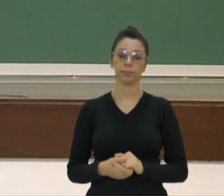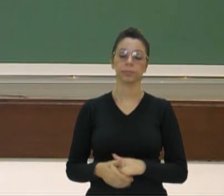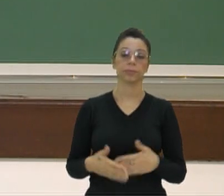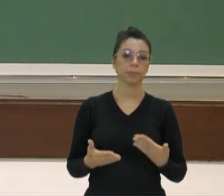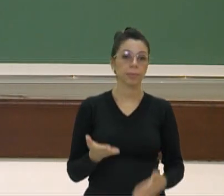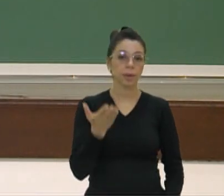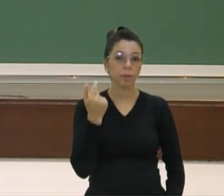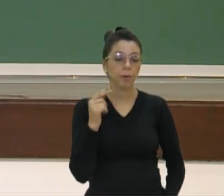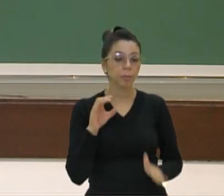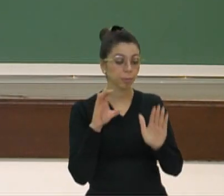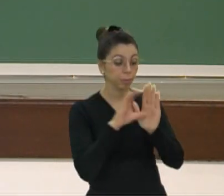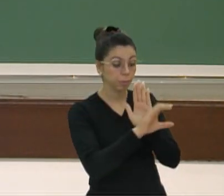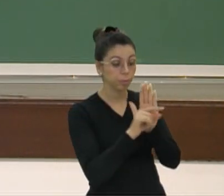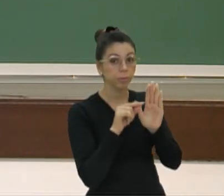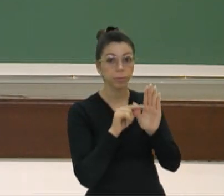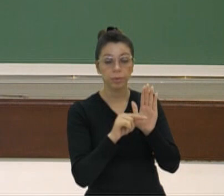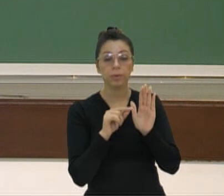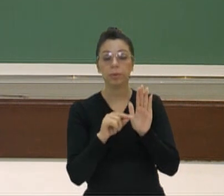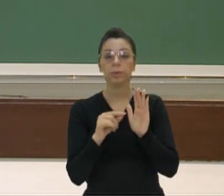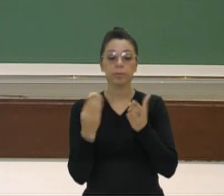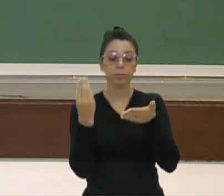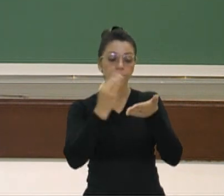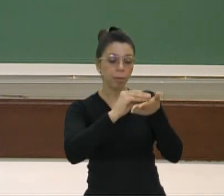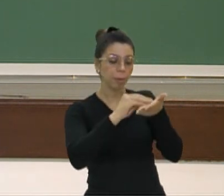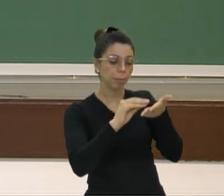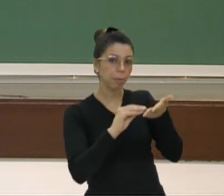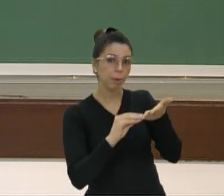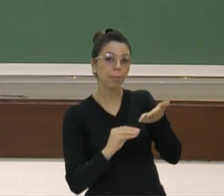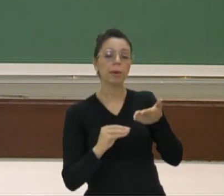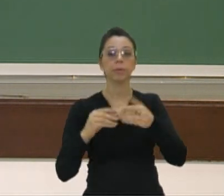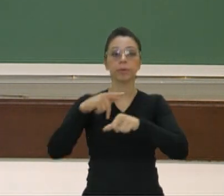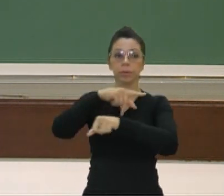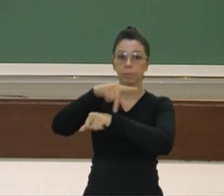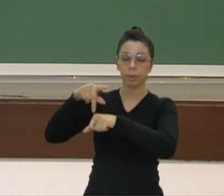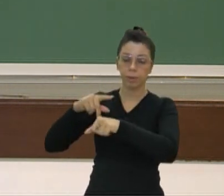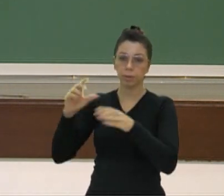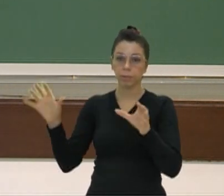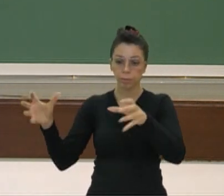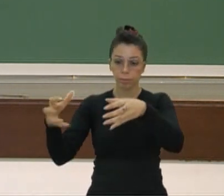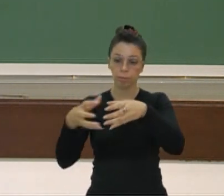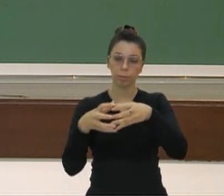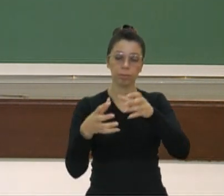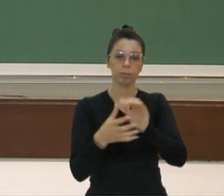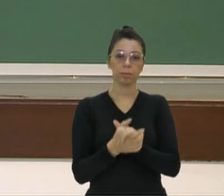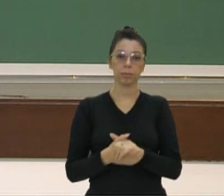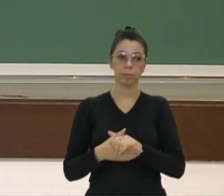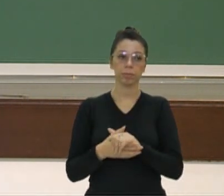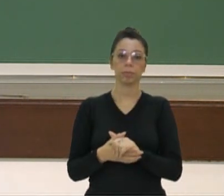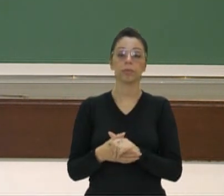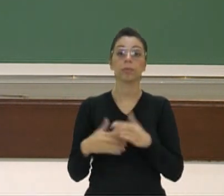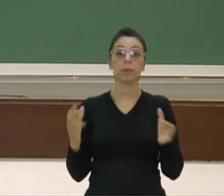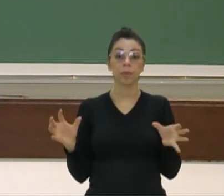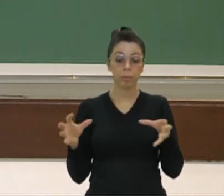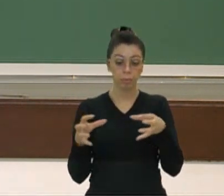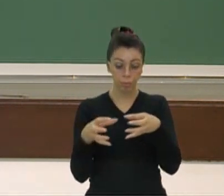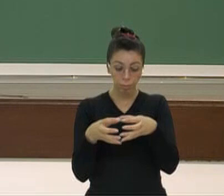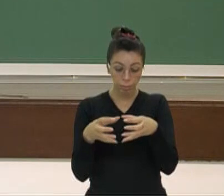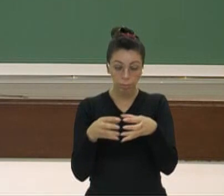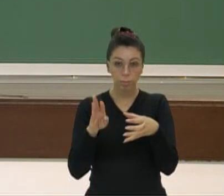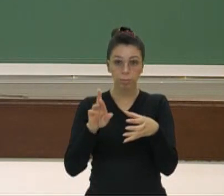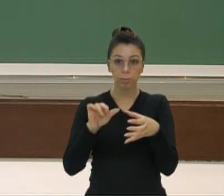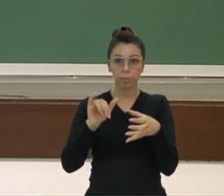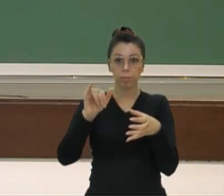Vamos lá conceituar então e colocar os países que formam. Nós vamos ter então BRICS, que é um conjunto que